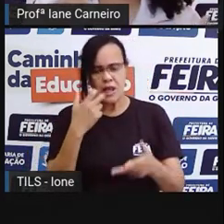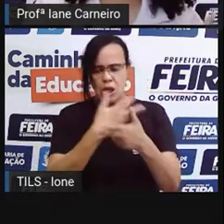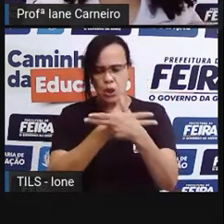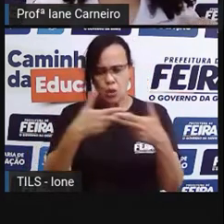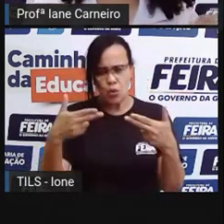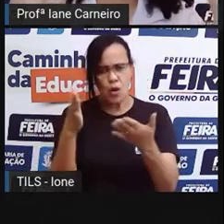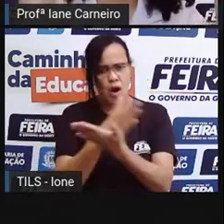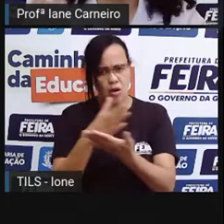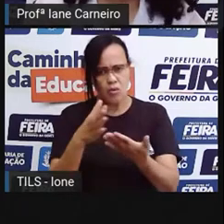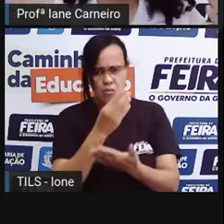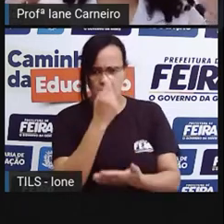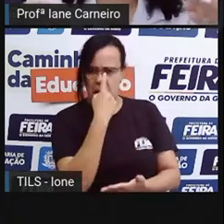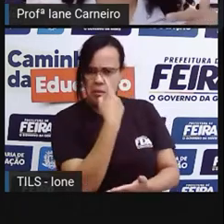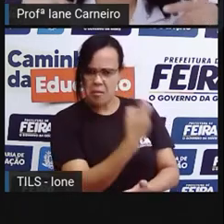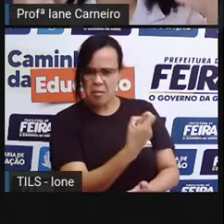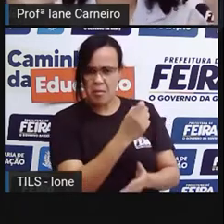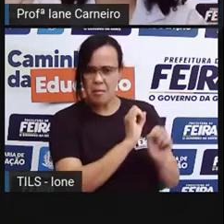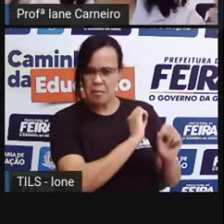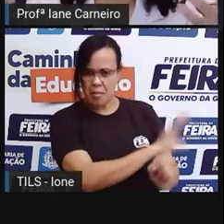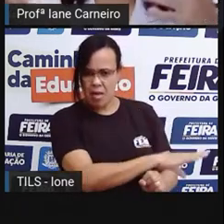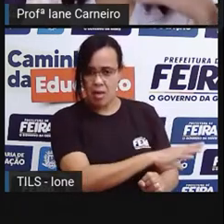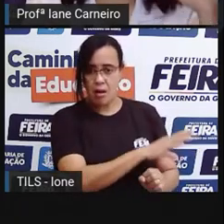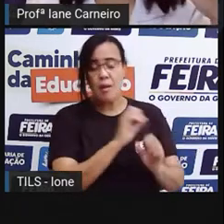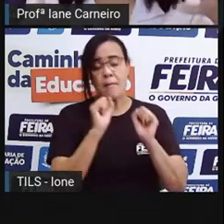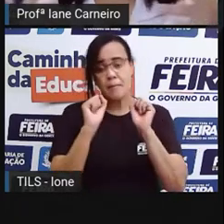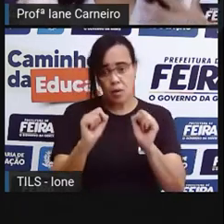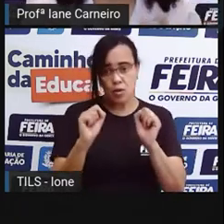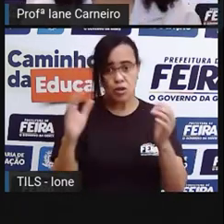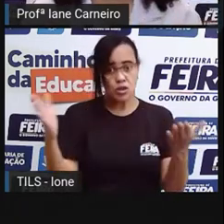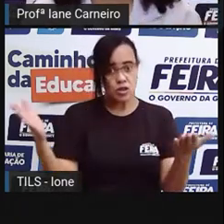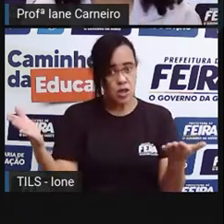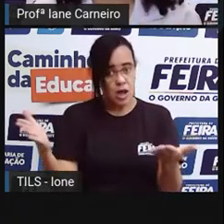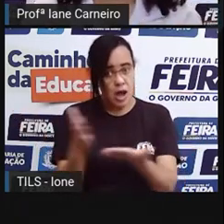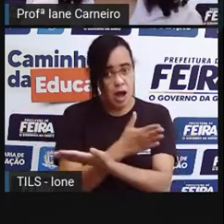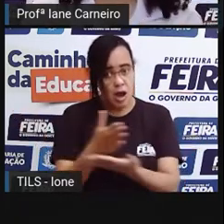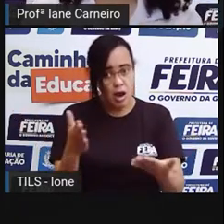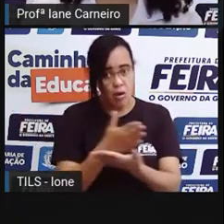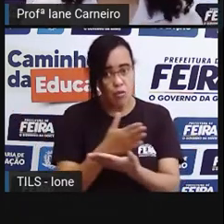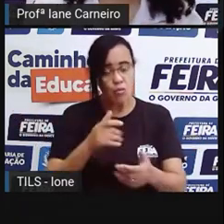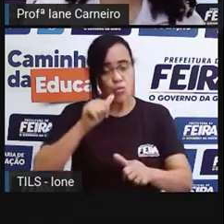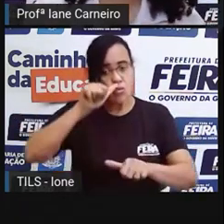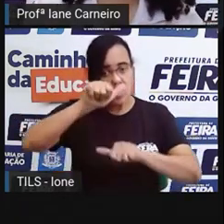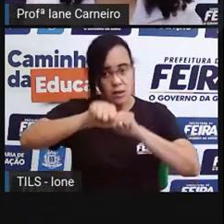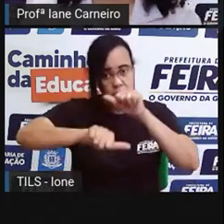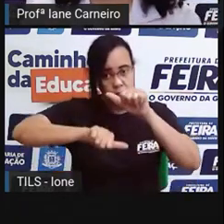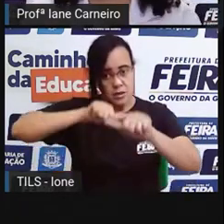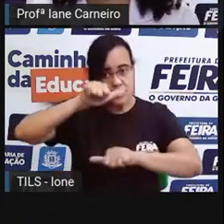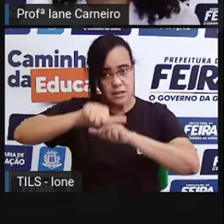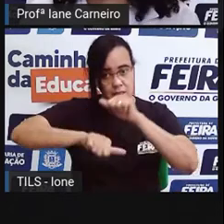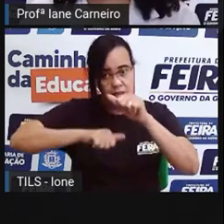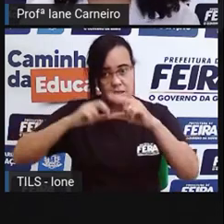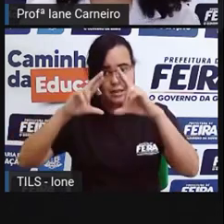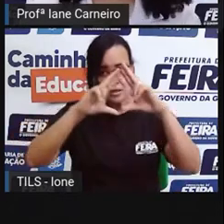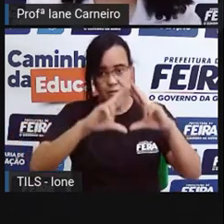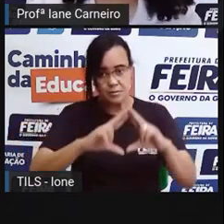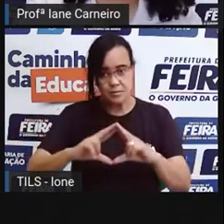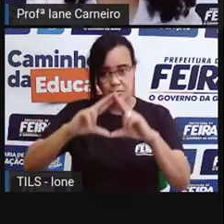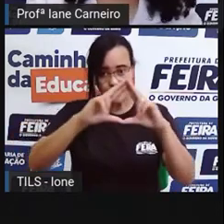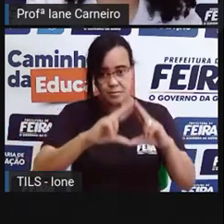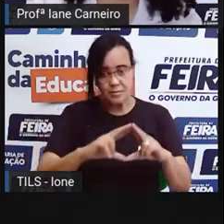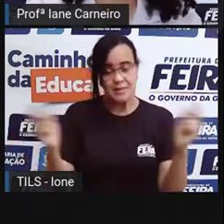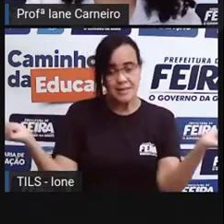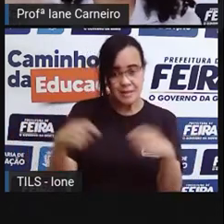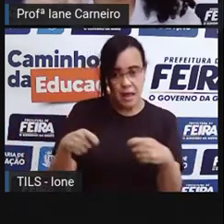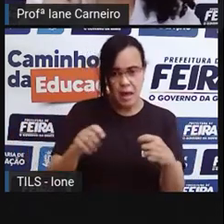a gente poderia estar reaproveitando, né? Reutilizando e reciclando. Mas nem tudo pode ser reciclado, né? Então a Pró